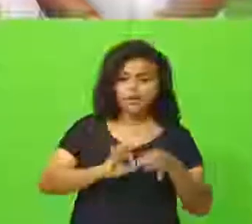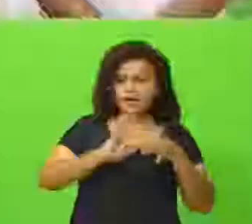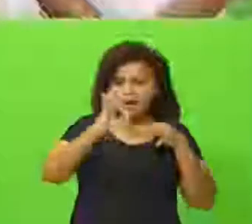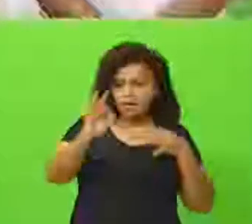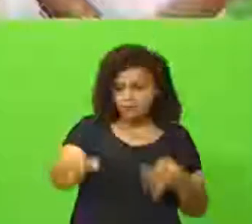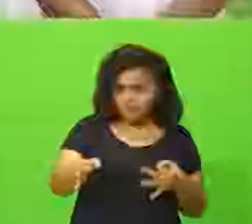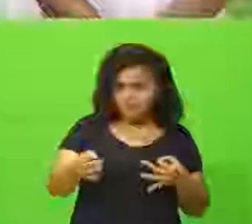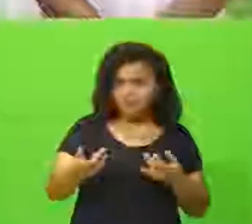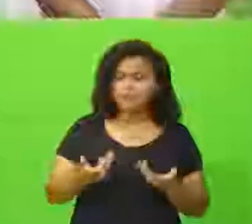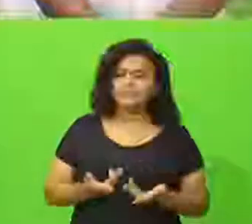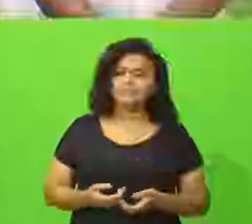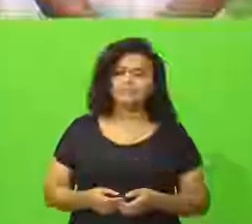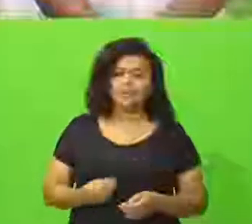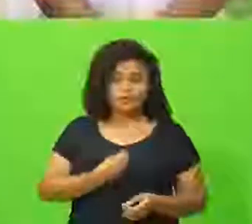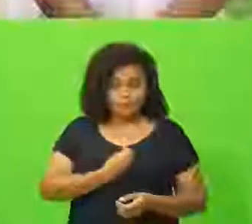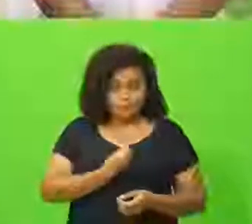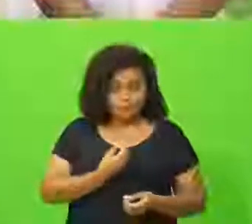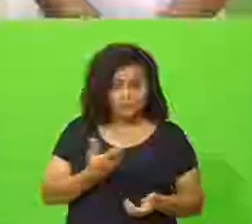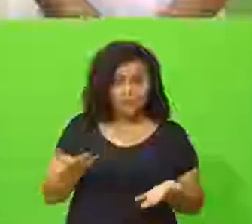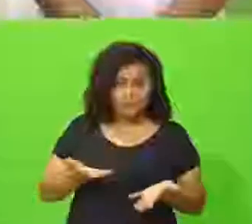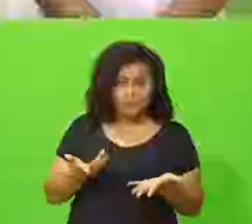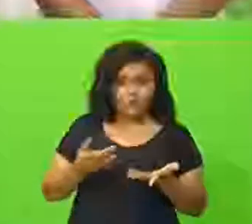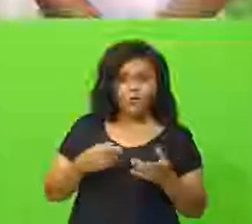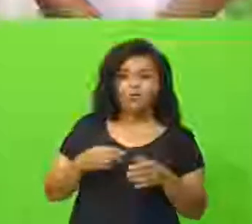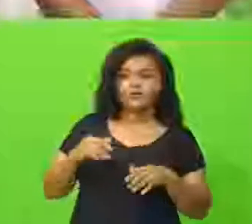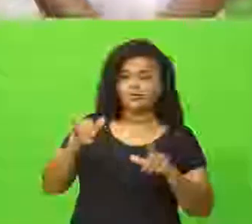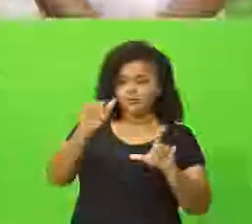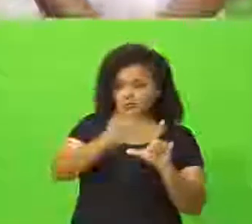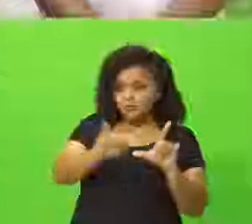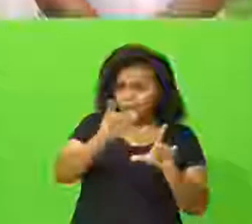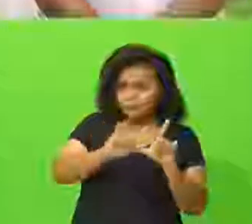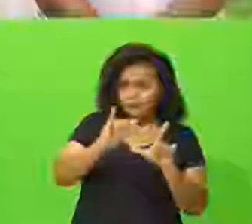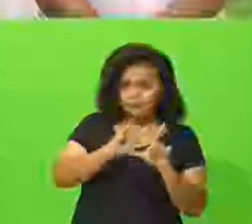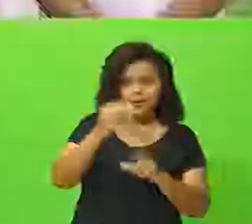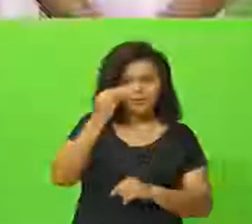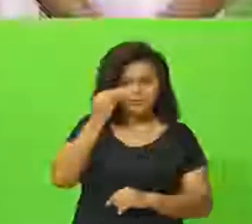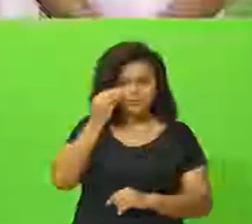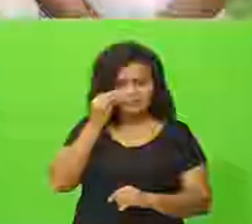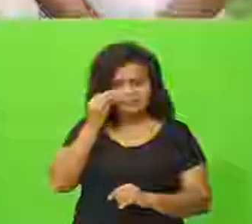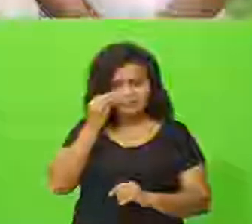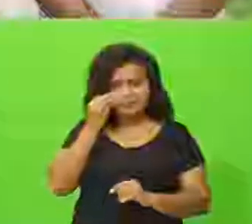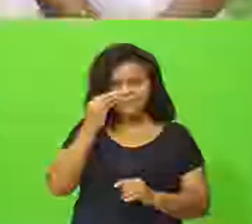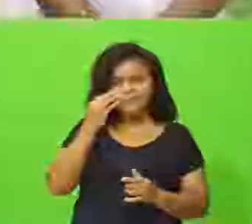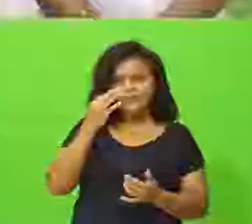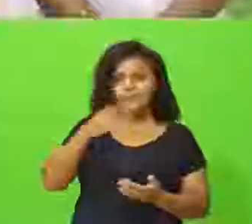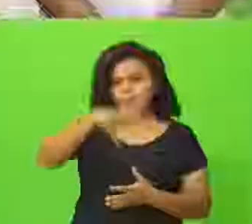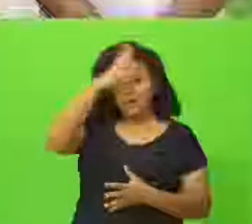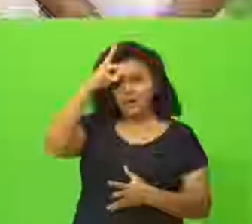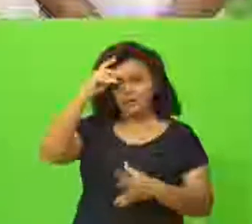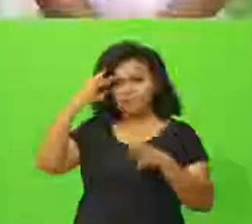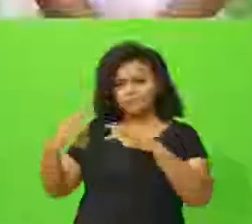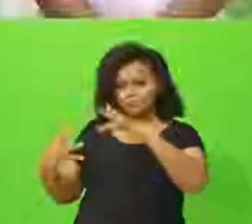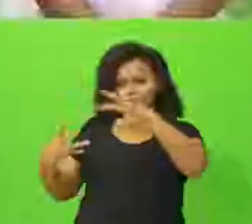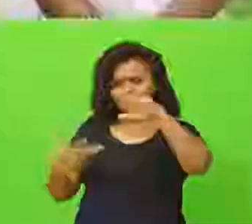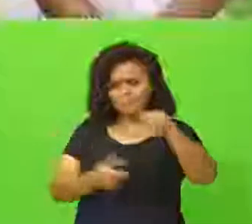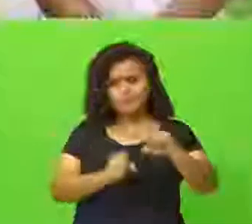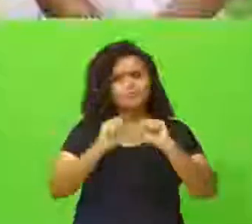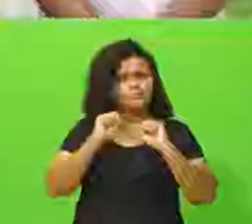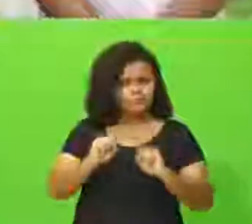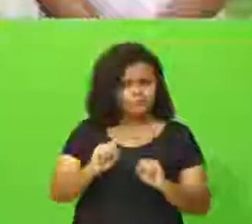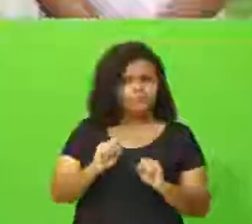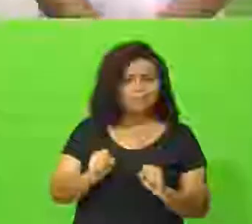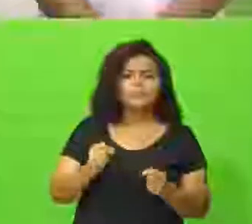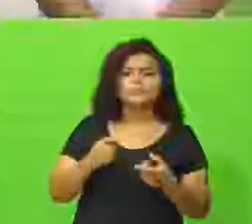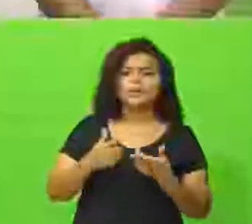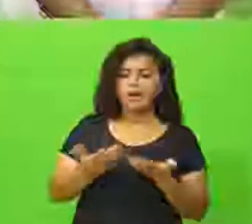ao vivo para o YouTube, quer dizer, o Amazonas está sem fronteiras hoje em todo o mundo. A professora Lenice vai dar